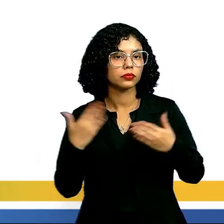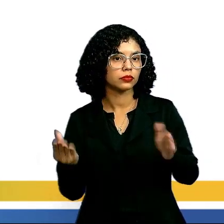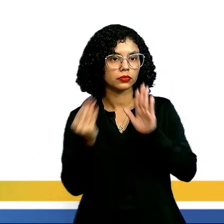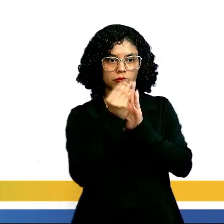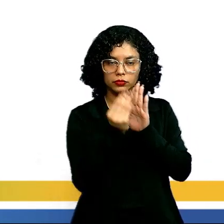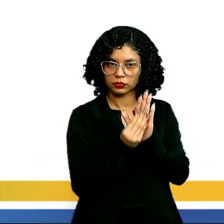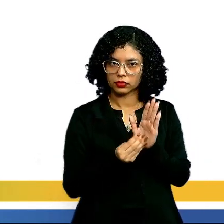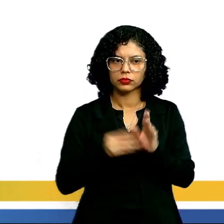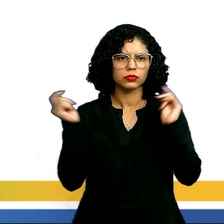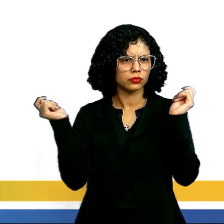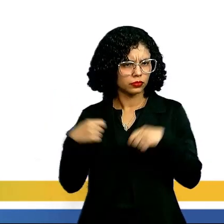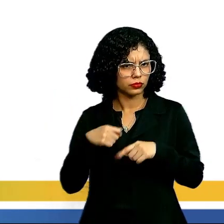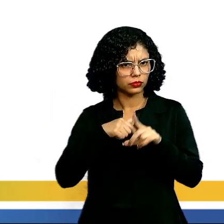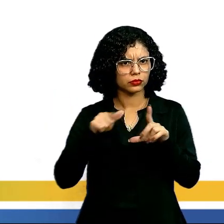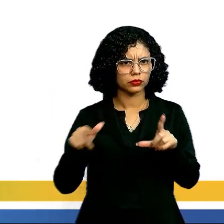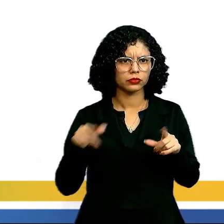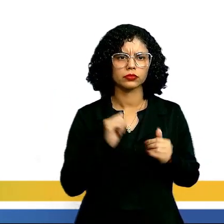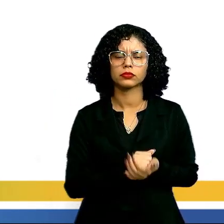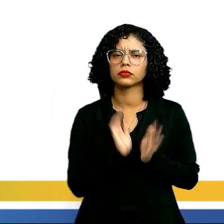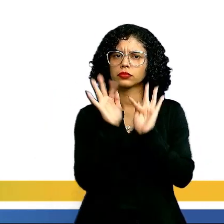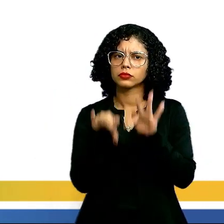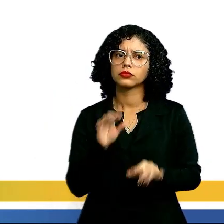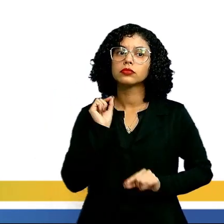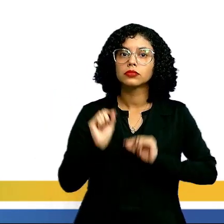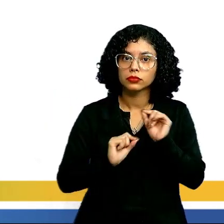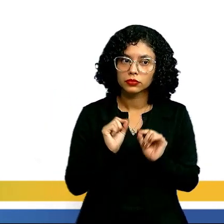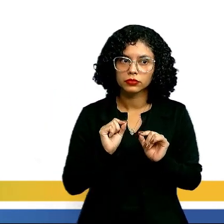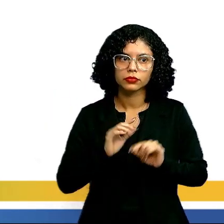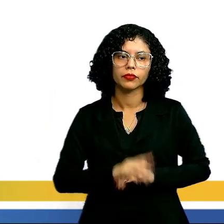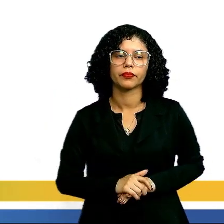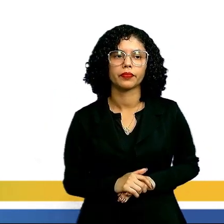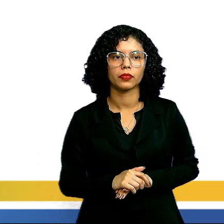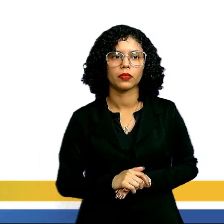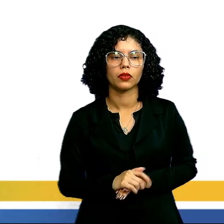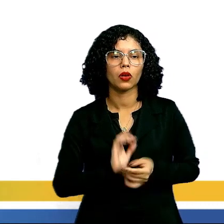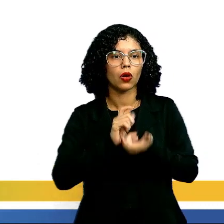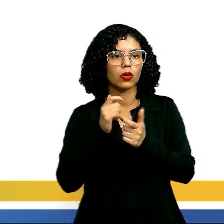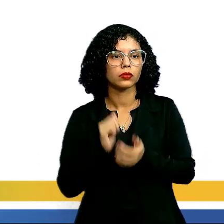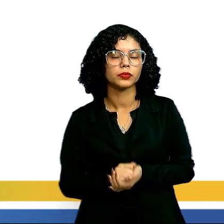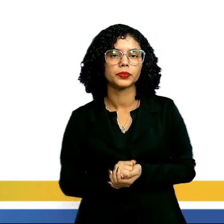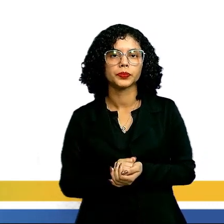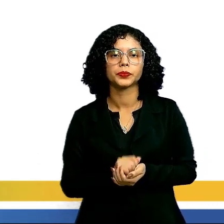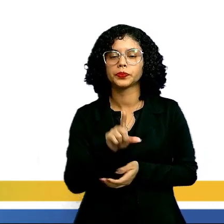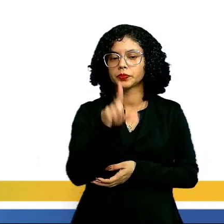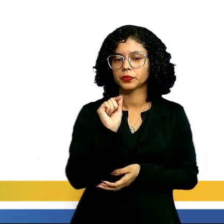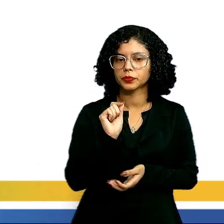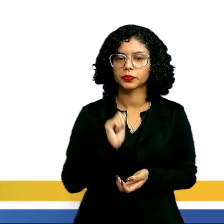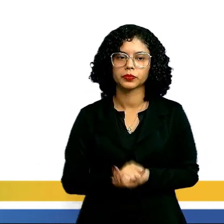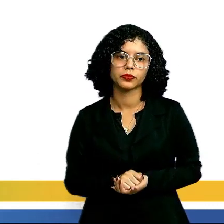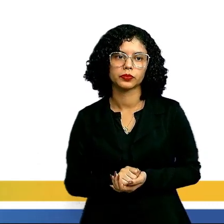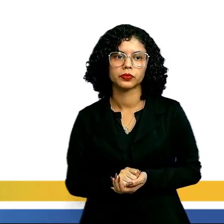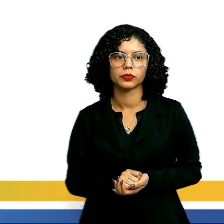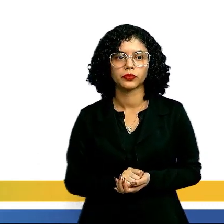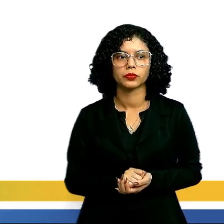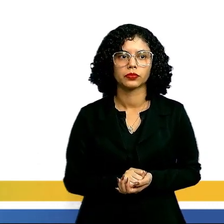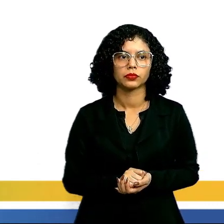Pelos dados do gráfico, é possível concluir que temos aí as alternativas.